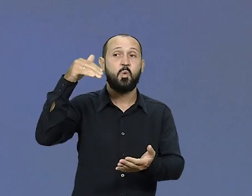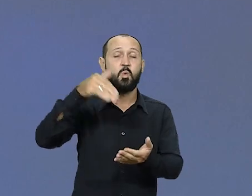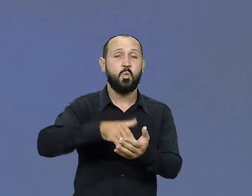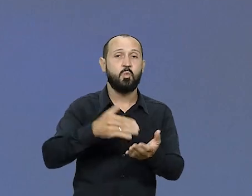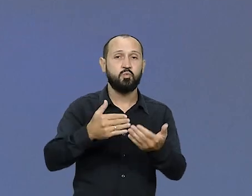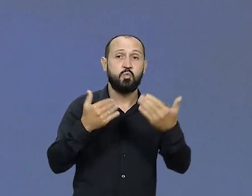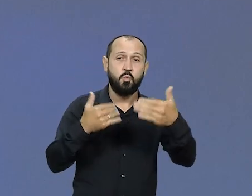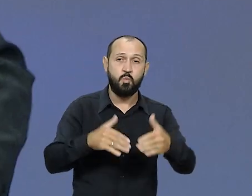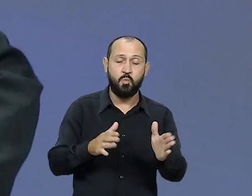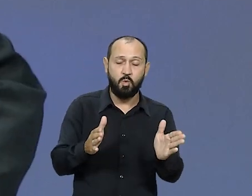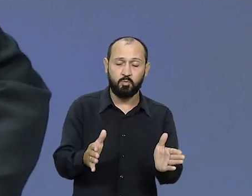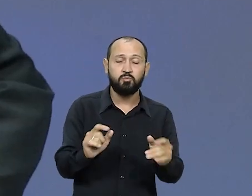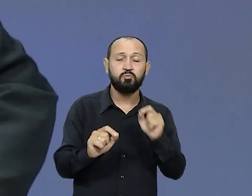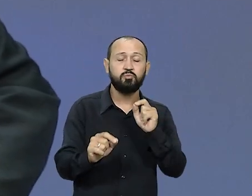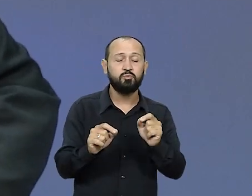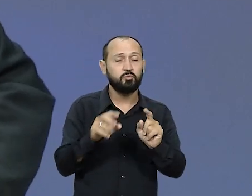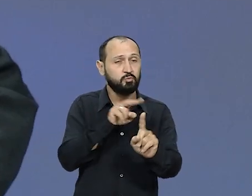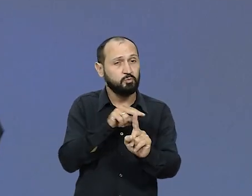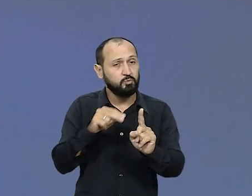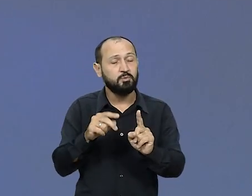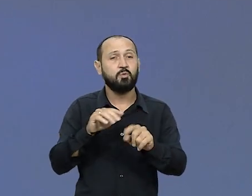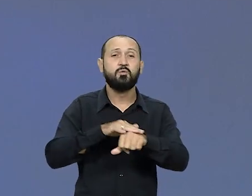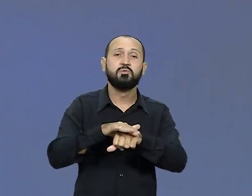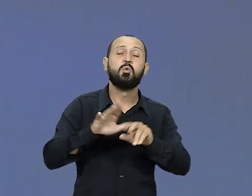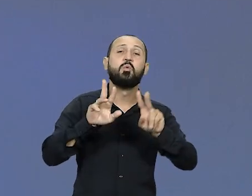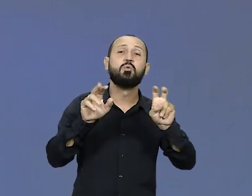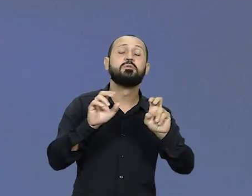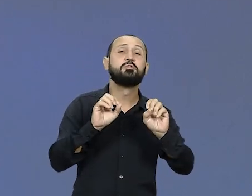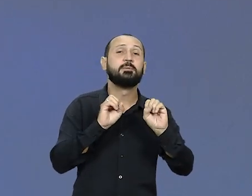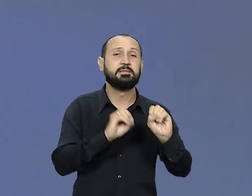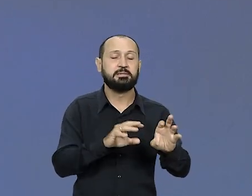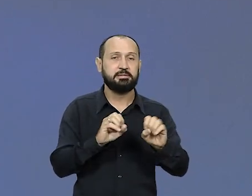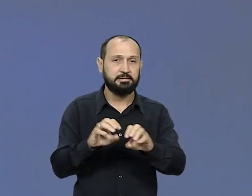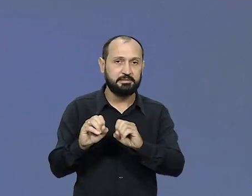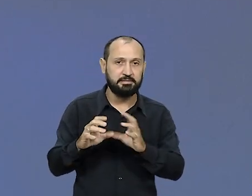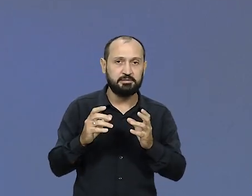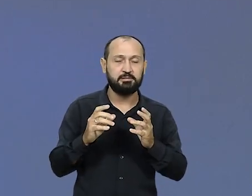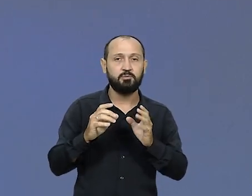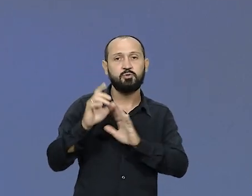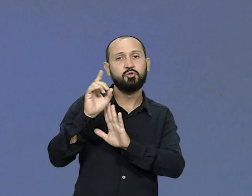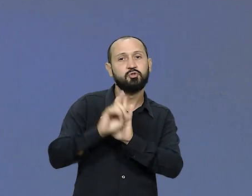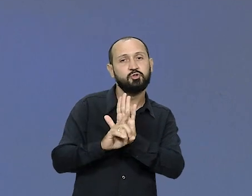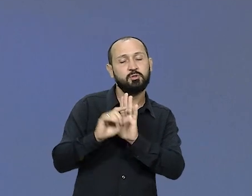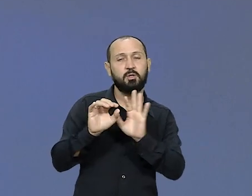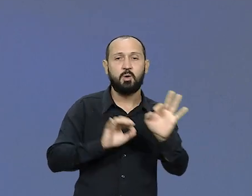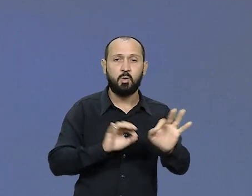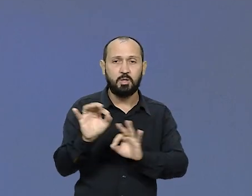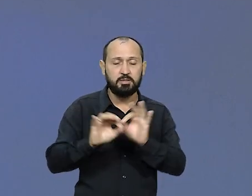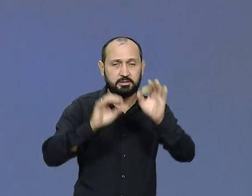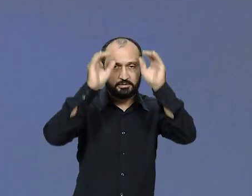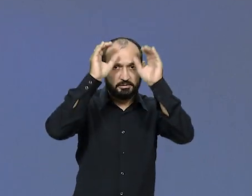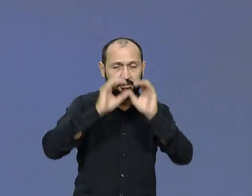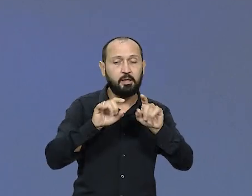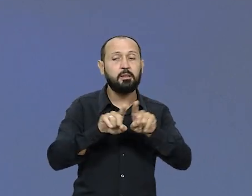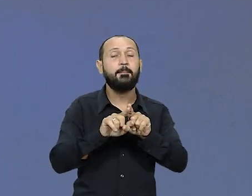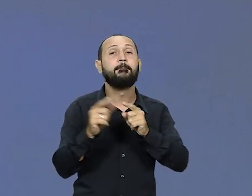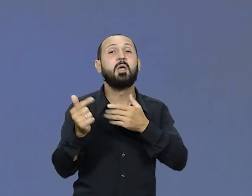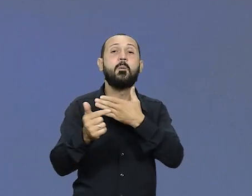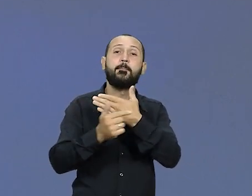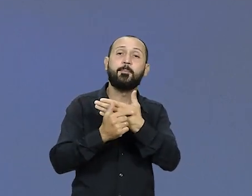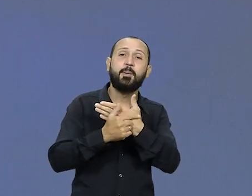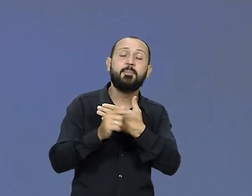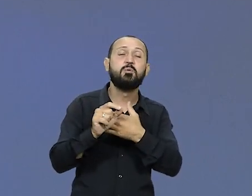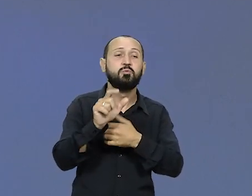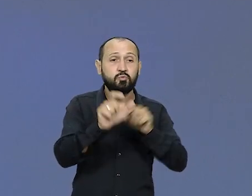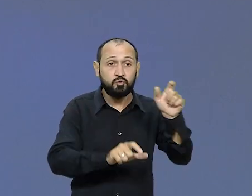Voltando para o nosso segundo e último bloco do Ponto de Vista, falando hoje sobre a educação em direitos, a construção da